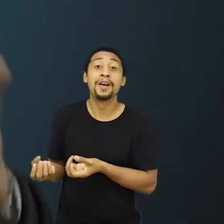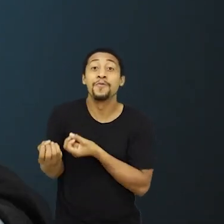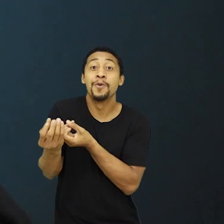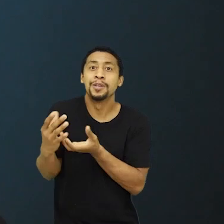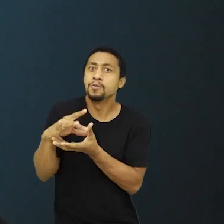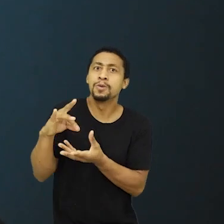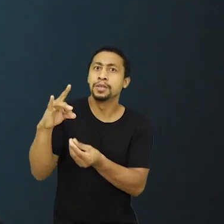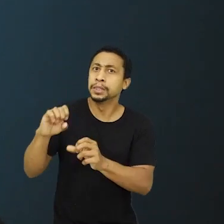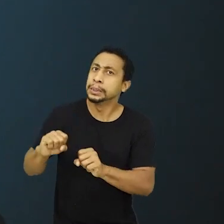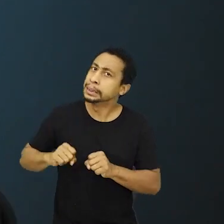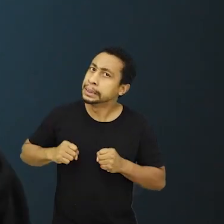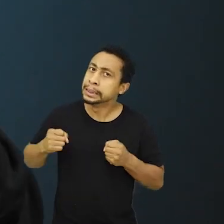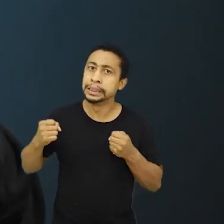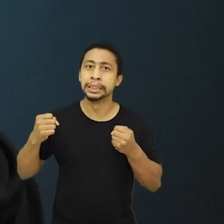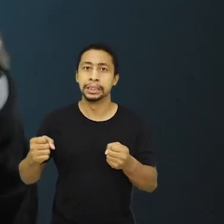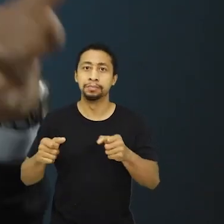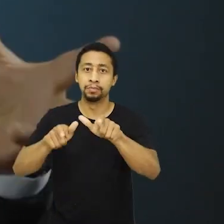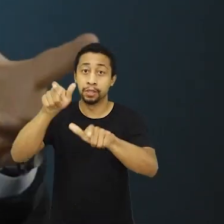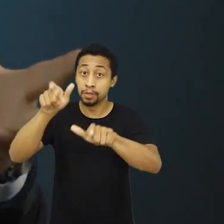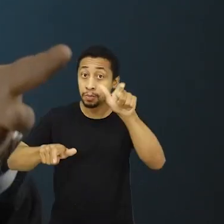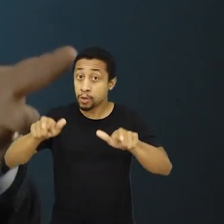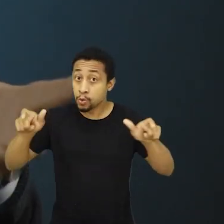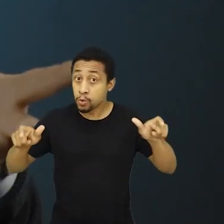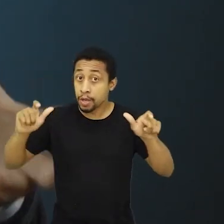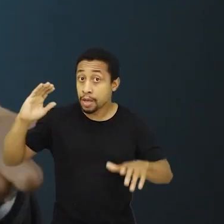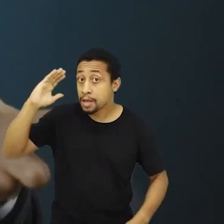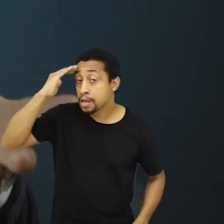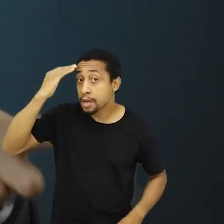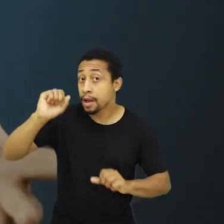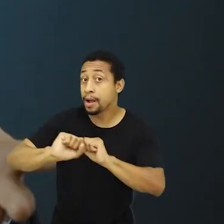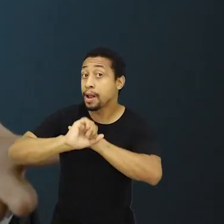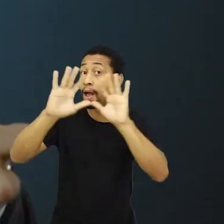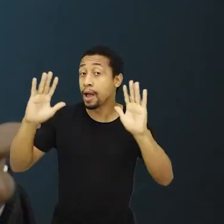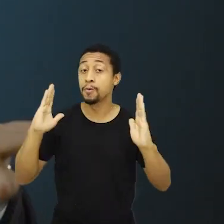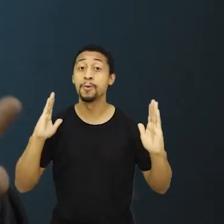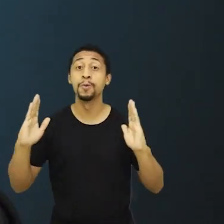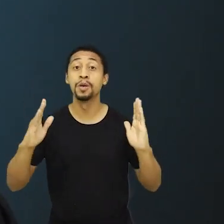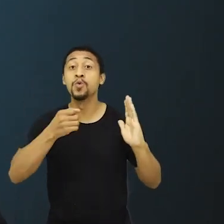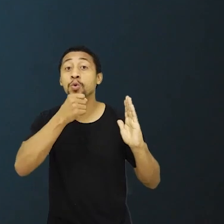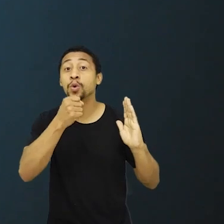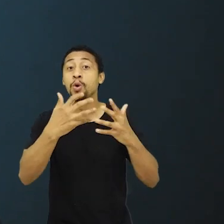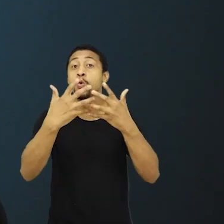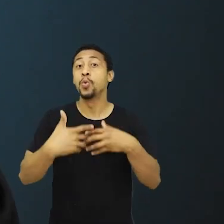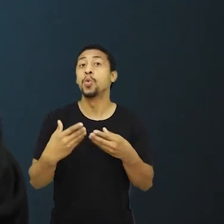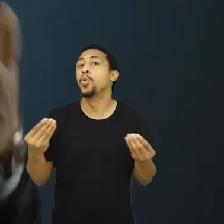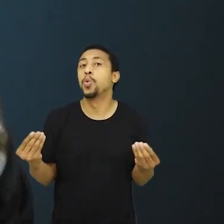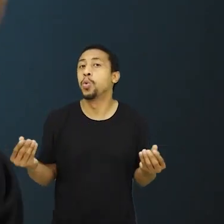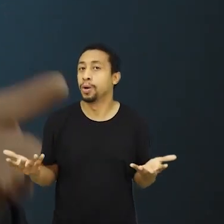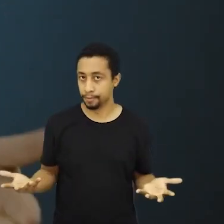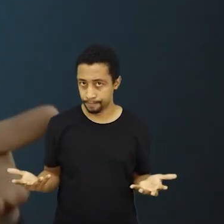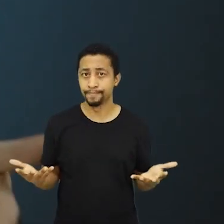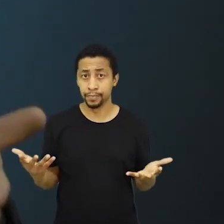conteúdo todo e o esforço para que as pessoas entendam um pouco o que era o jornalismo desse período, o que era